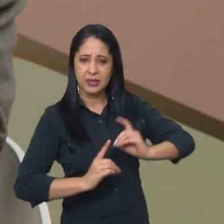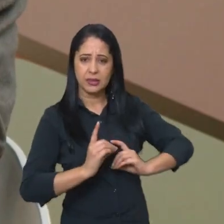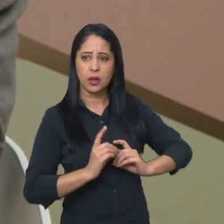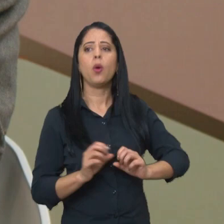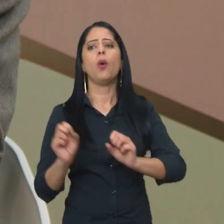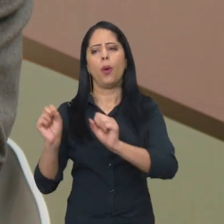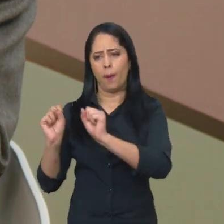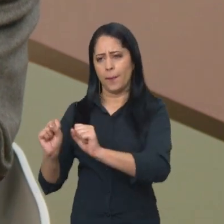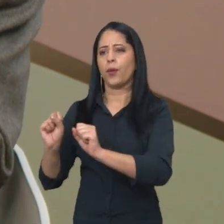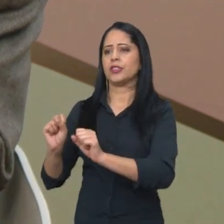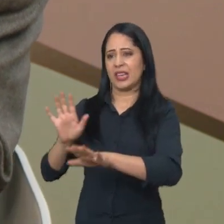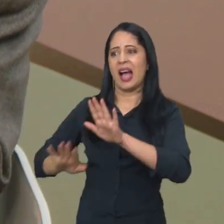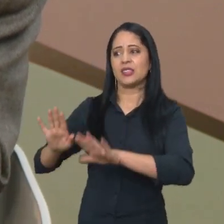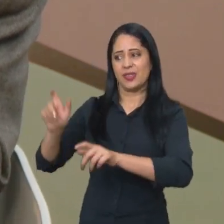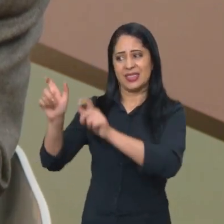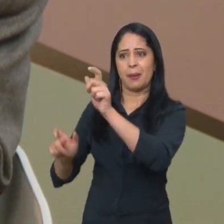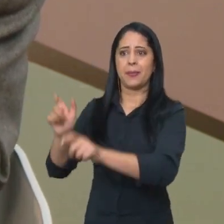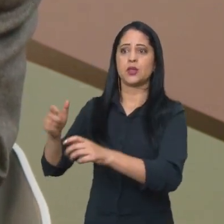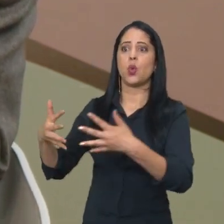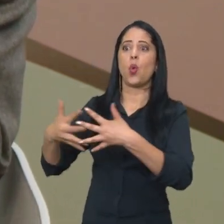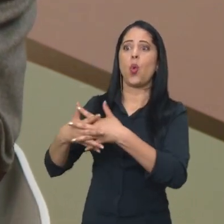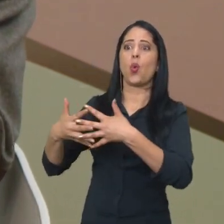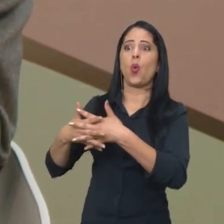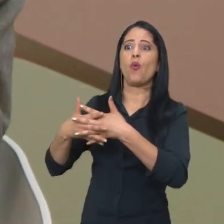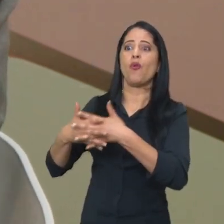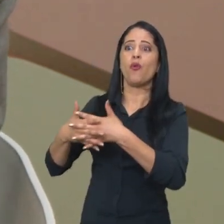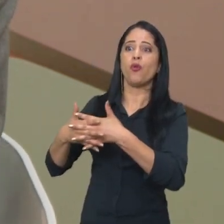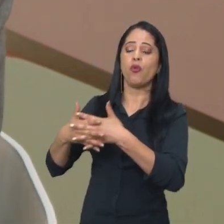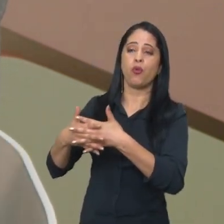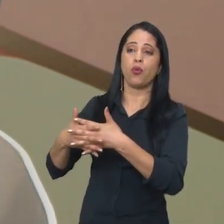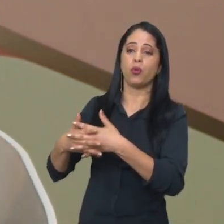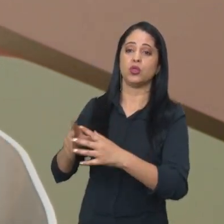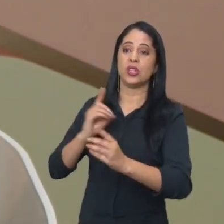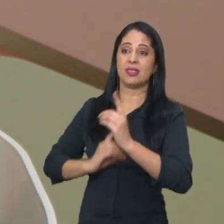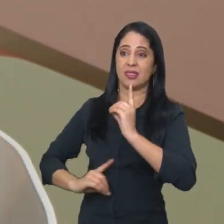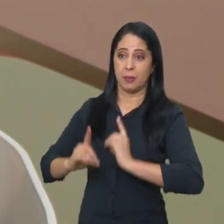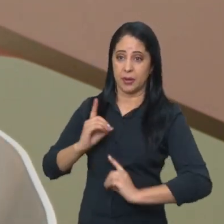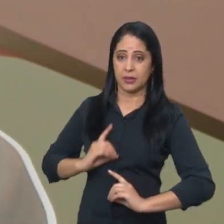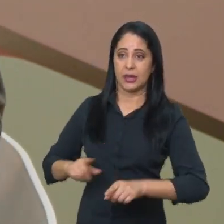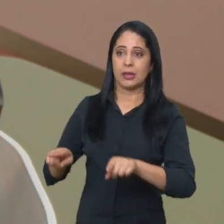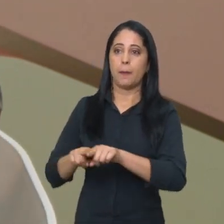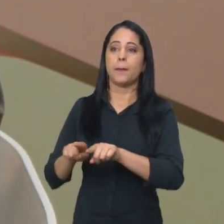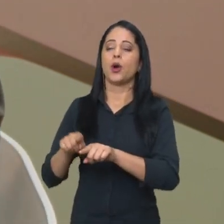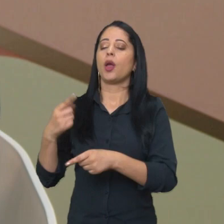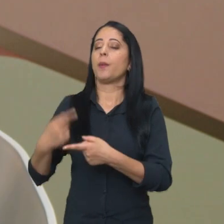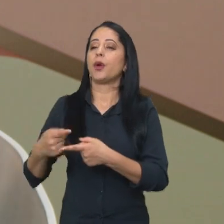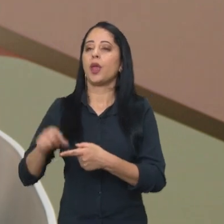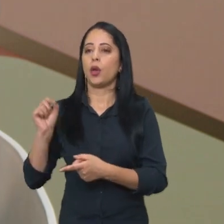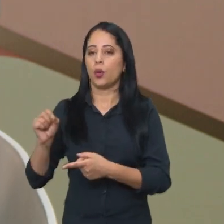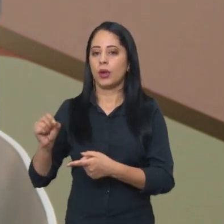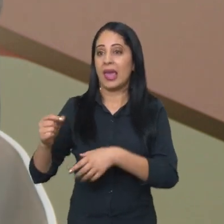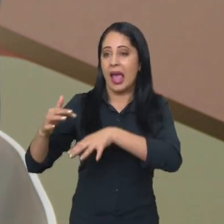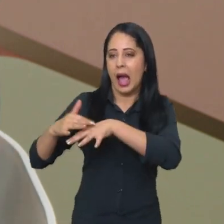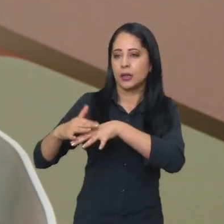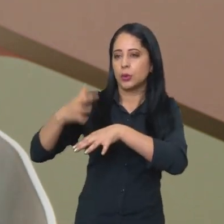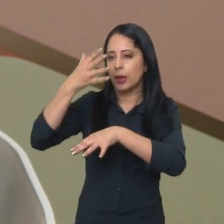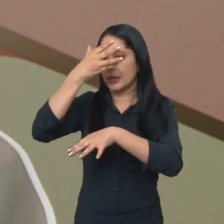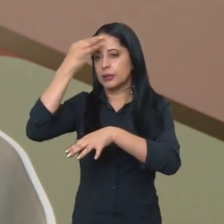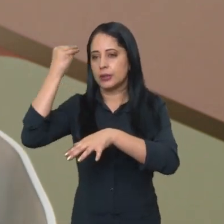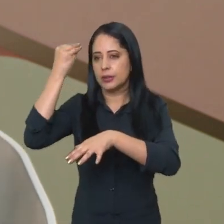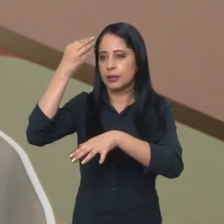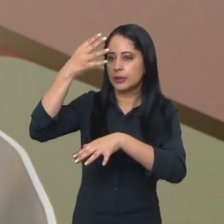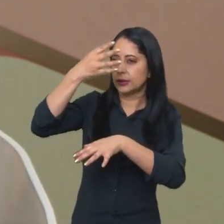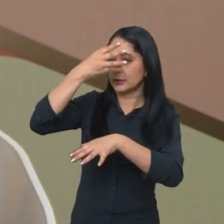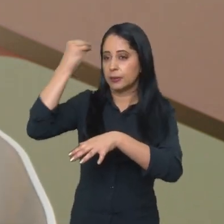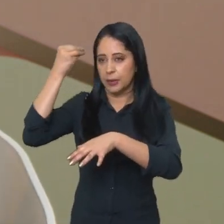coisas começam caminham juntas. A demência desencadeia um quadro depressivo, porque a autoestima vai para o espaço. A